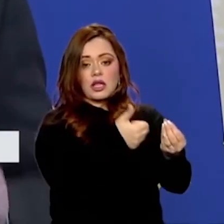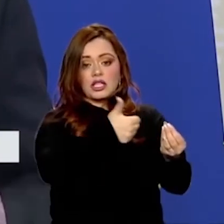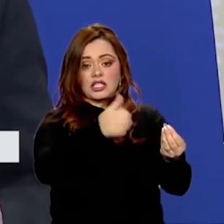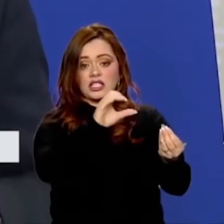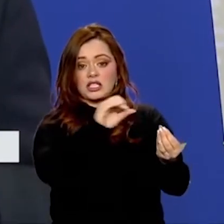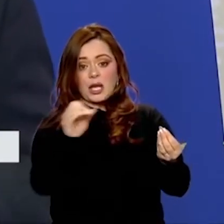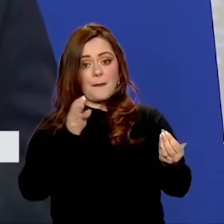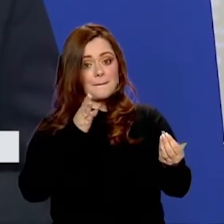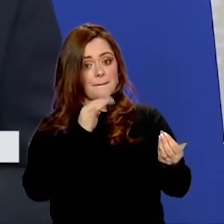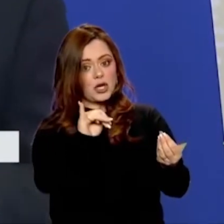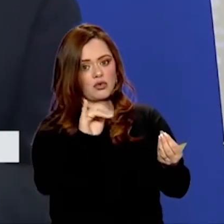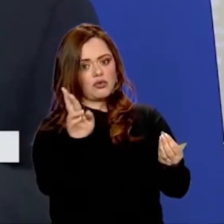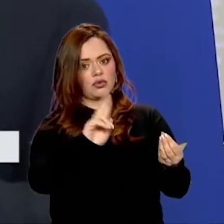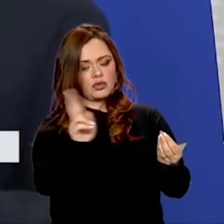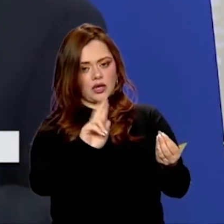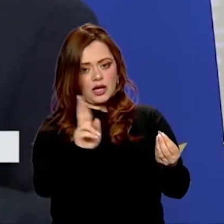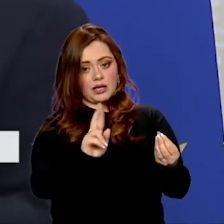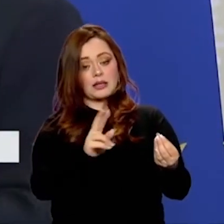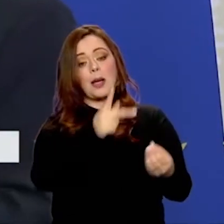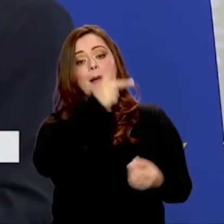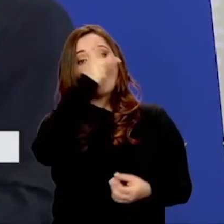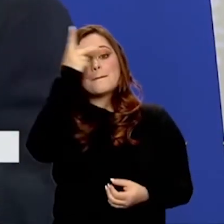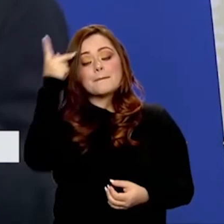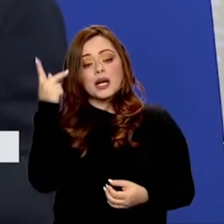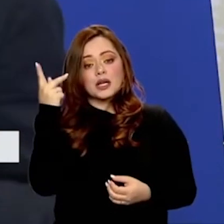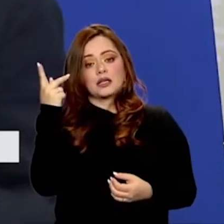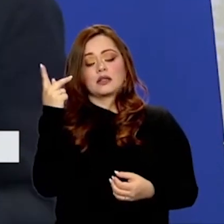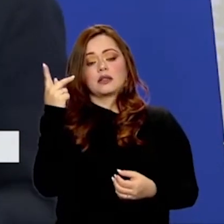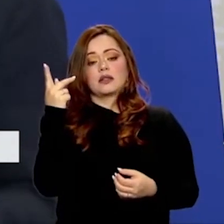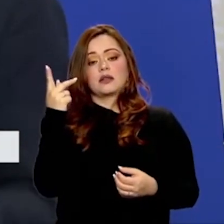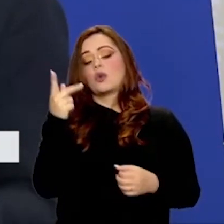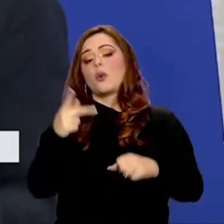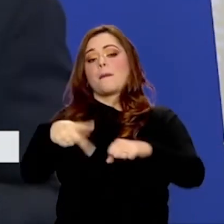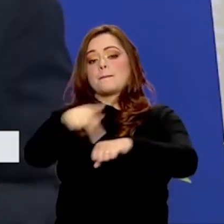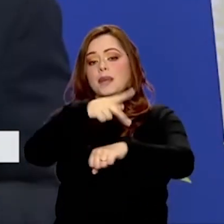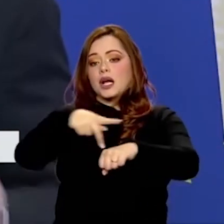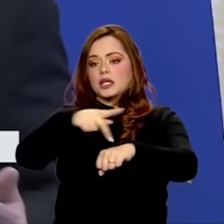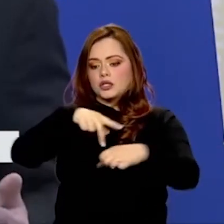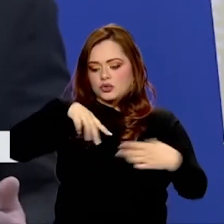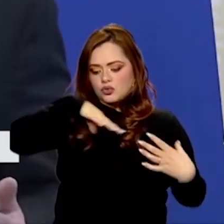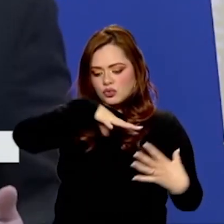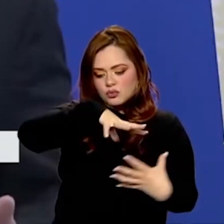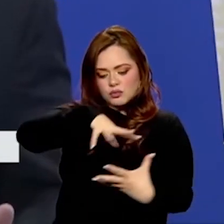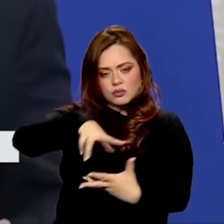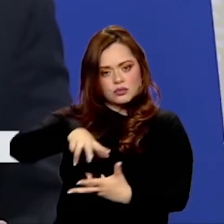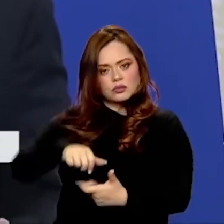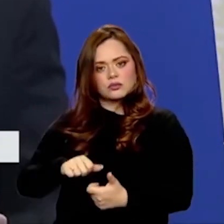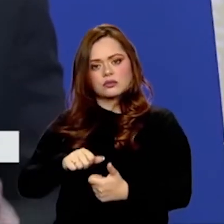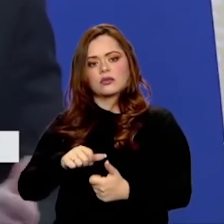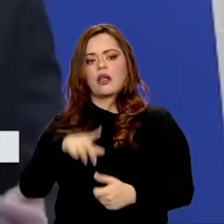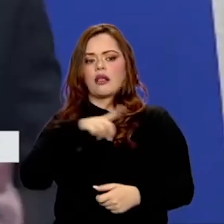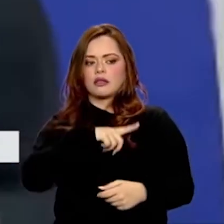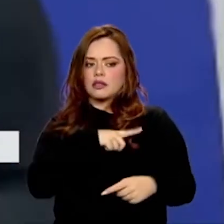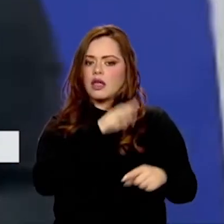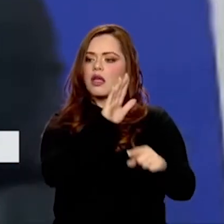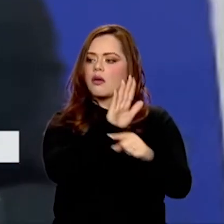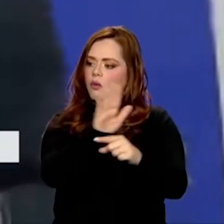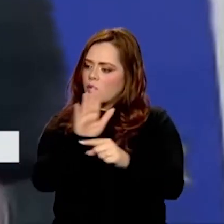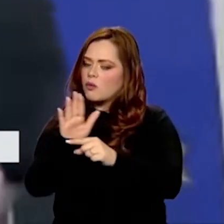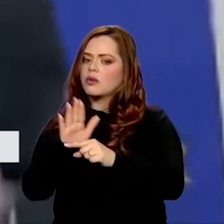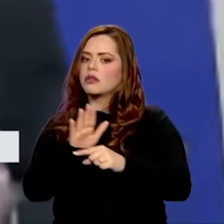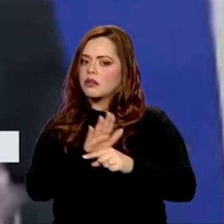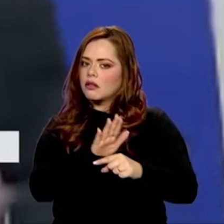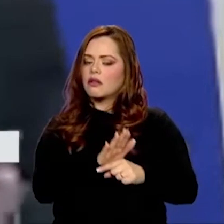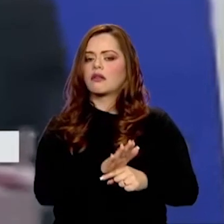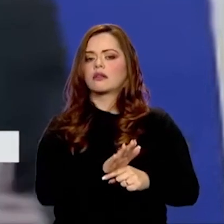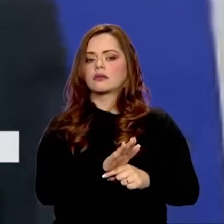de reais para que os países possam, no mundo inteiro, a se autocuidarem, a se preservar, para